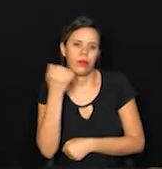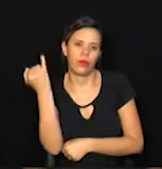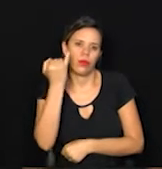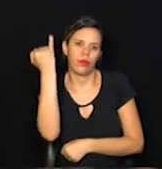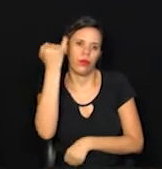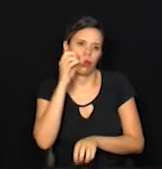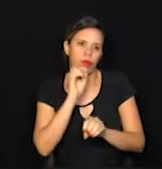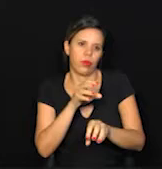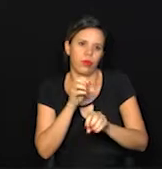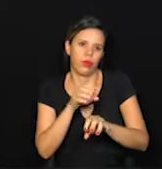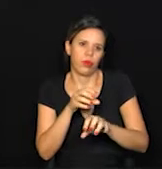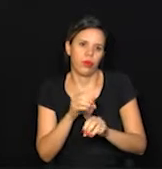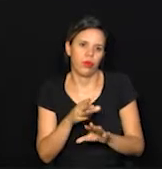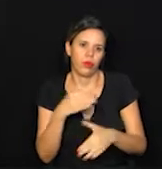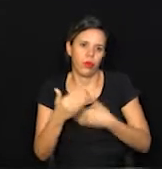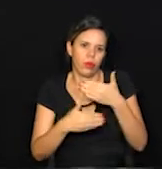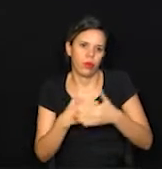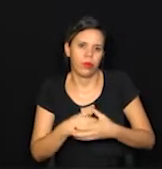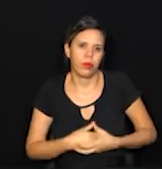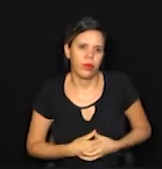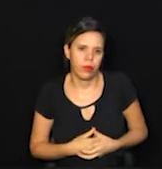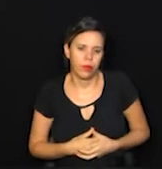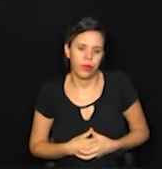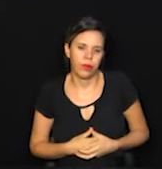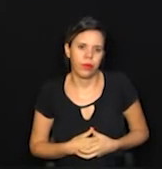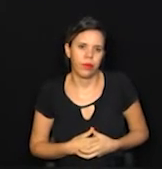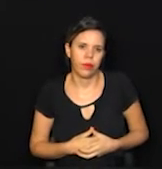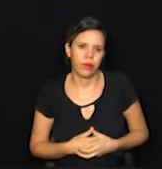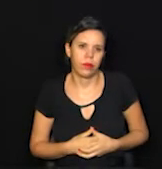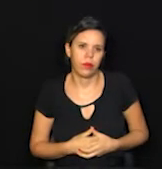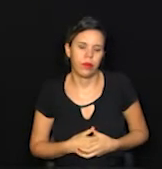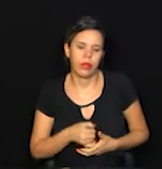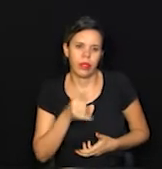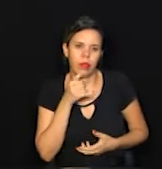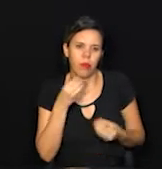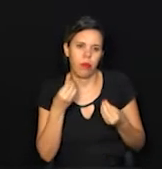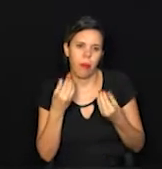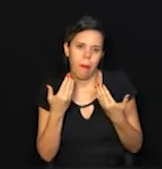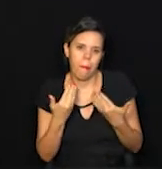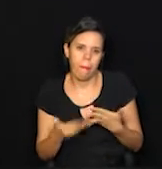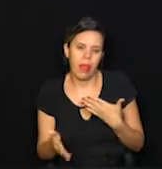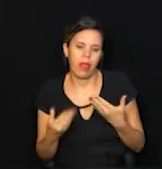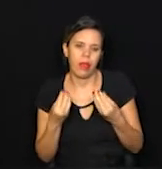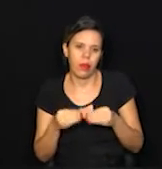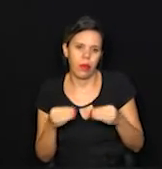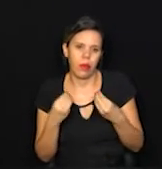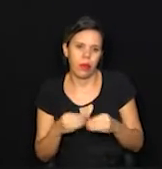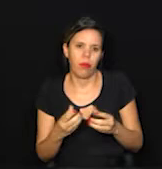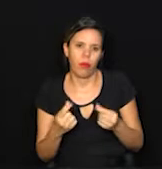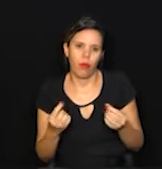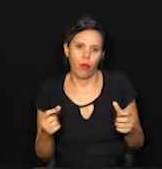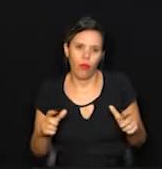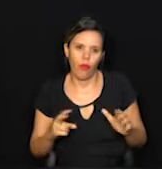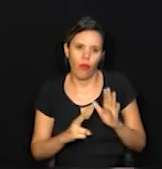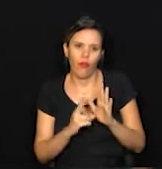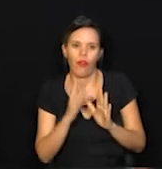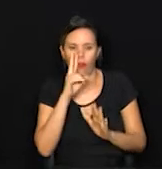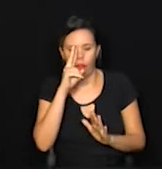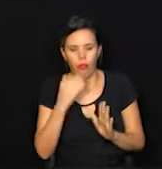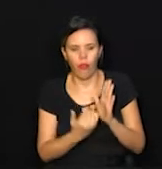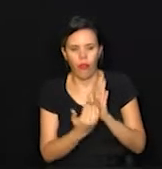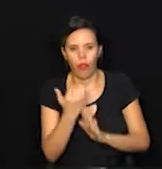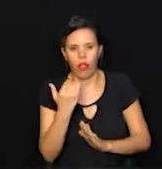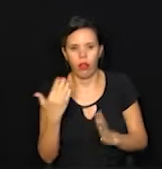da educação neste processo. Isso é, as perdas em educação já são muito fortes.